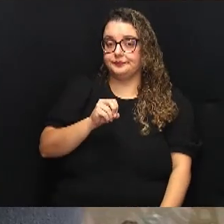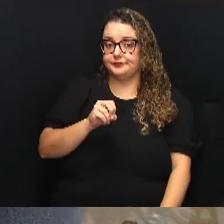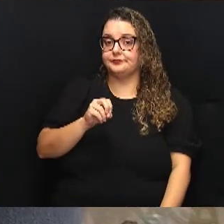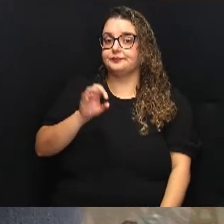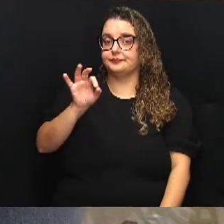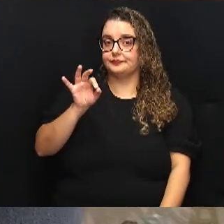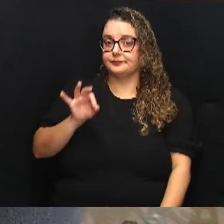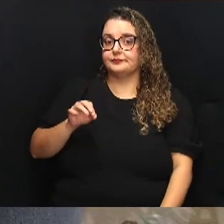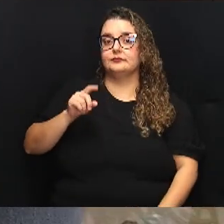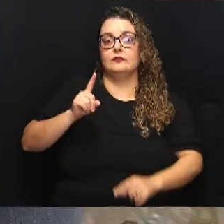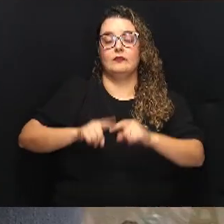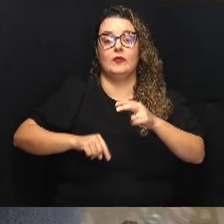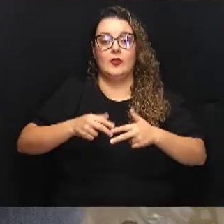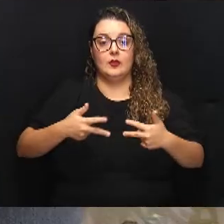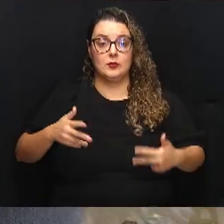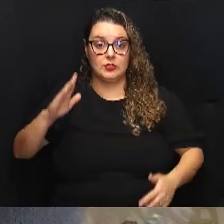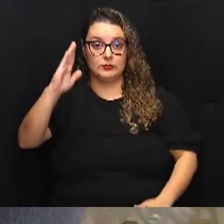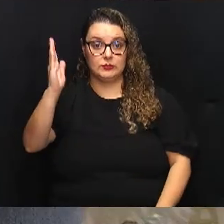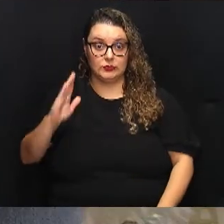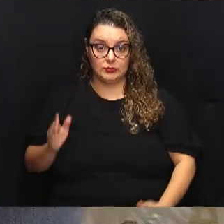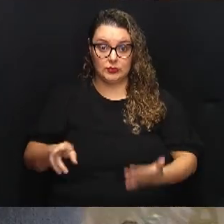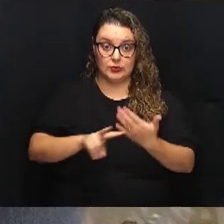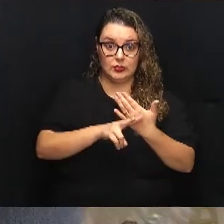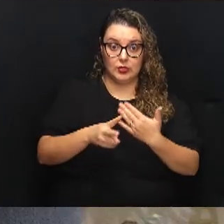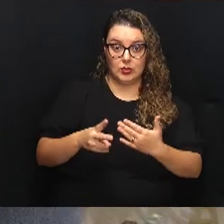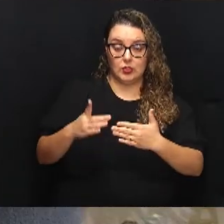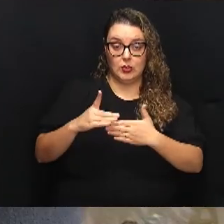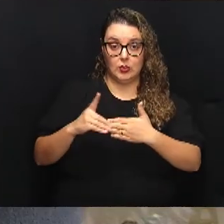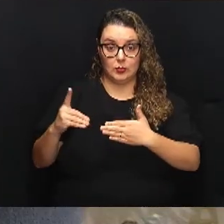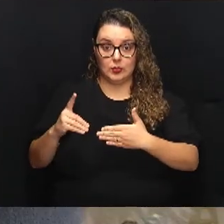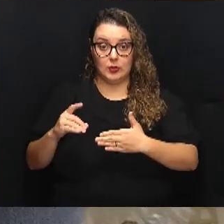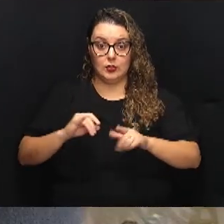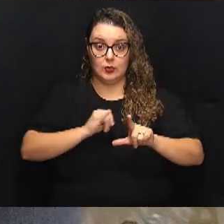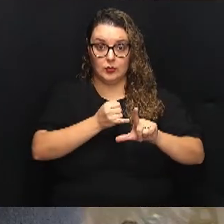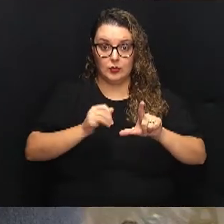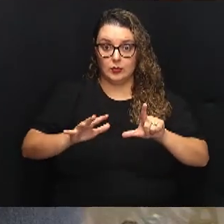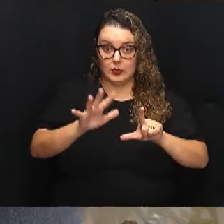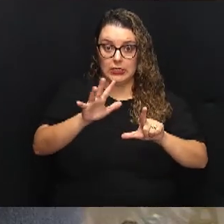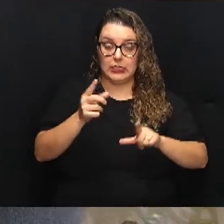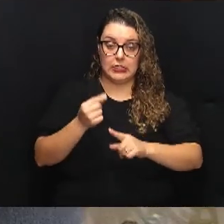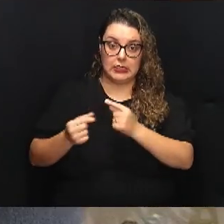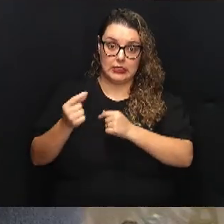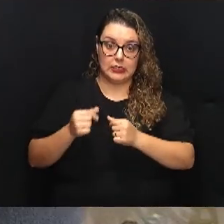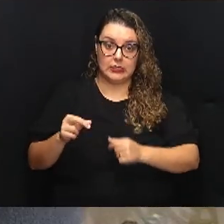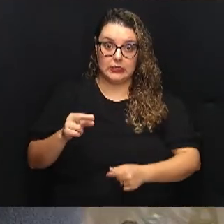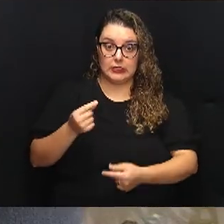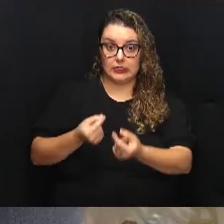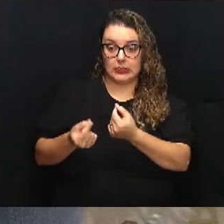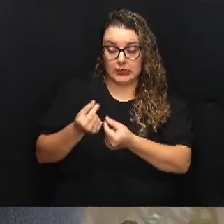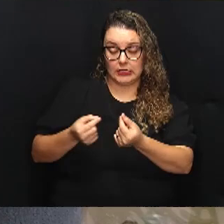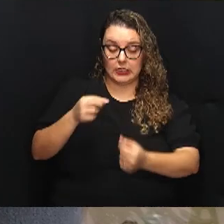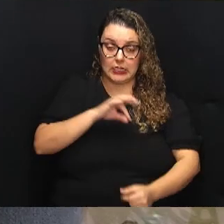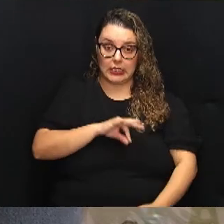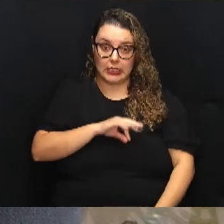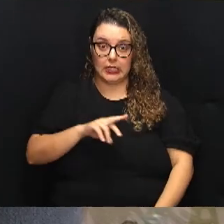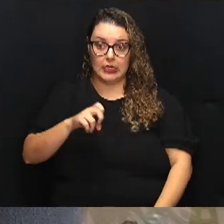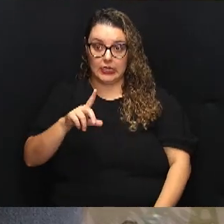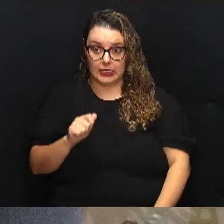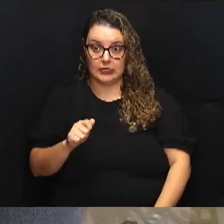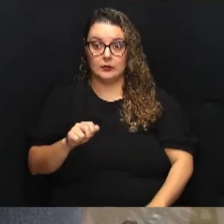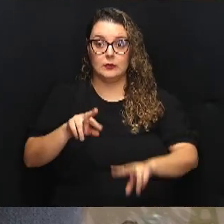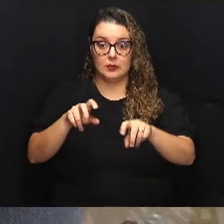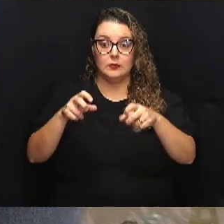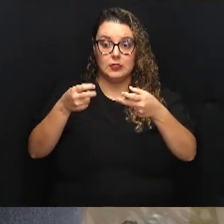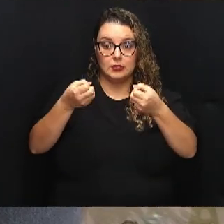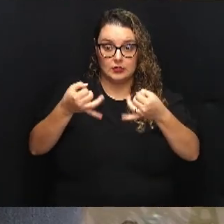produtos brasileiros que afetam o dólar, a inflação, os preços e a renda. Para explicar melhor sobre esse assunto, eu estou